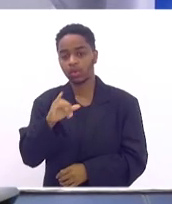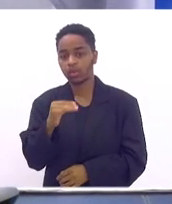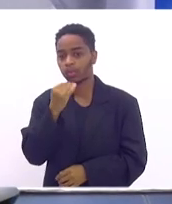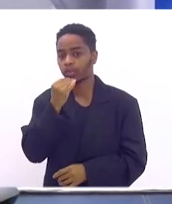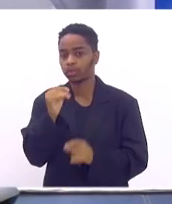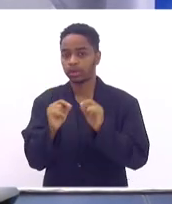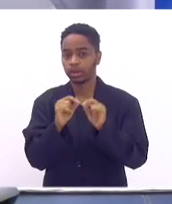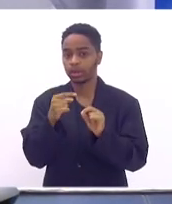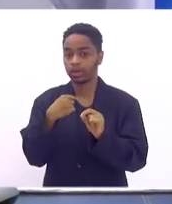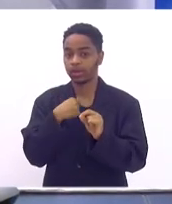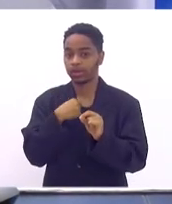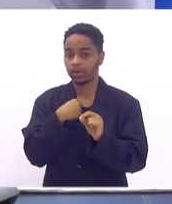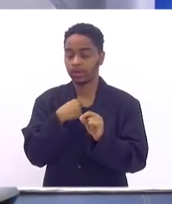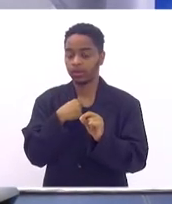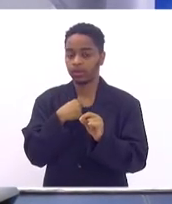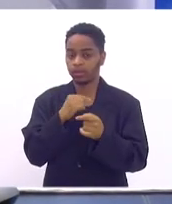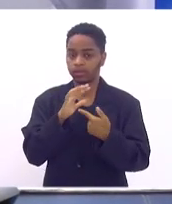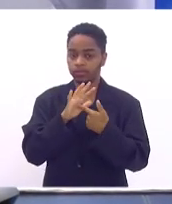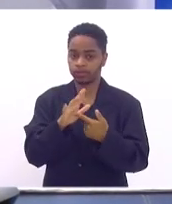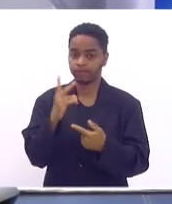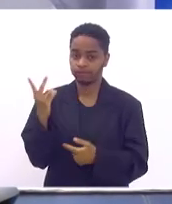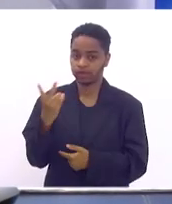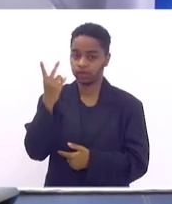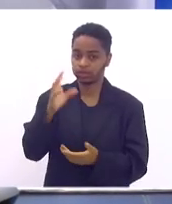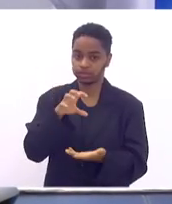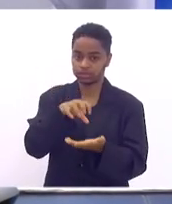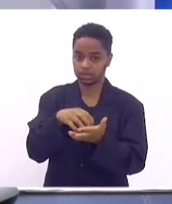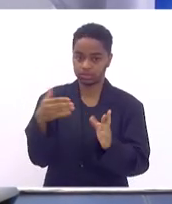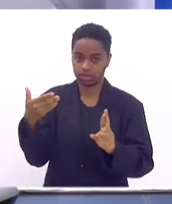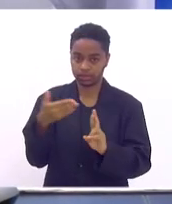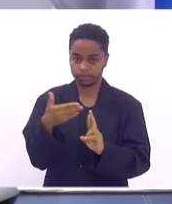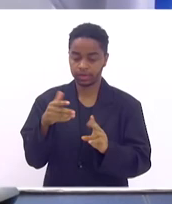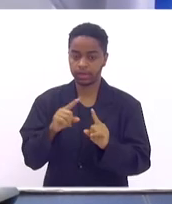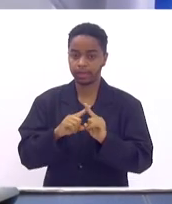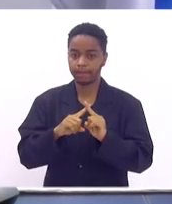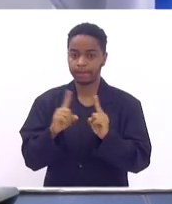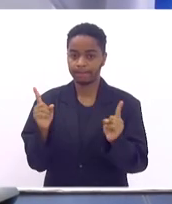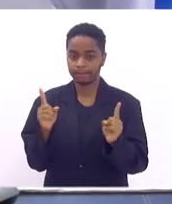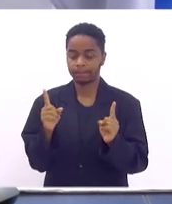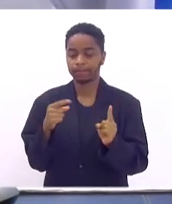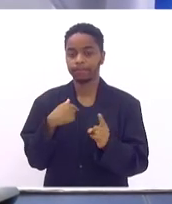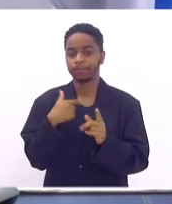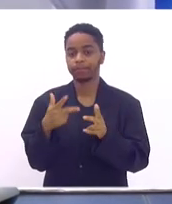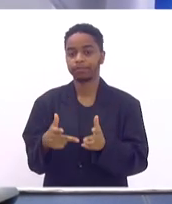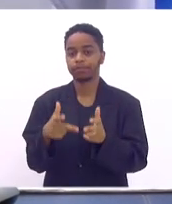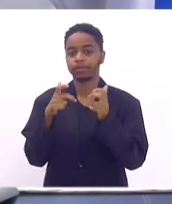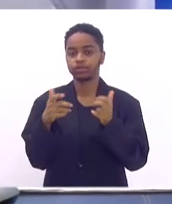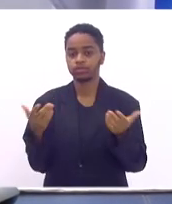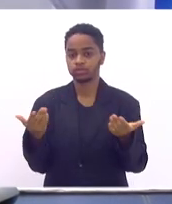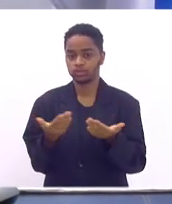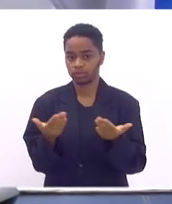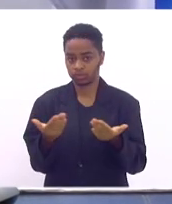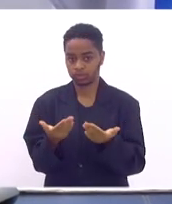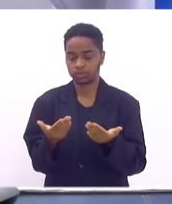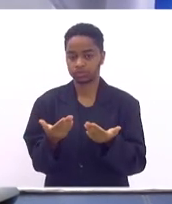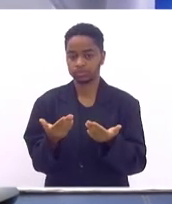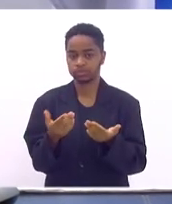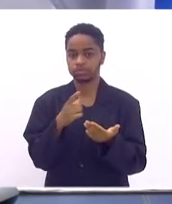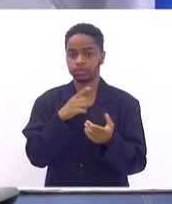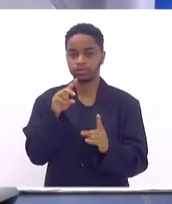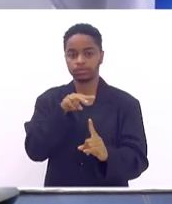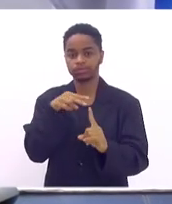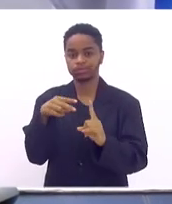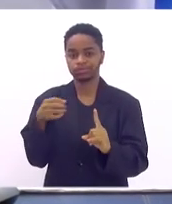que valorizam os centros de referência, né? Mas eu vejo hoje que nessa nova perspectiva